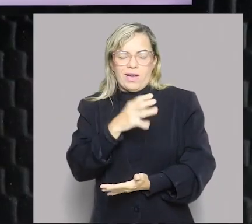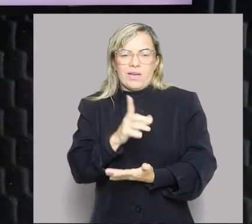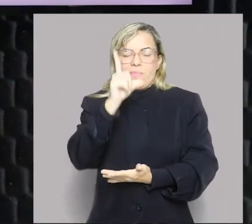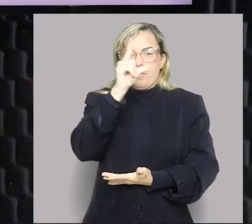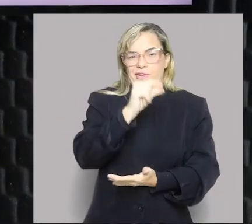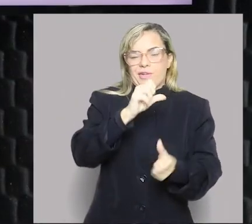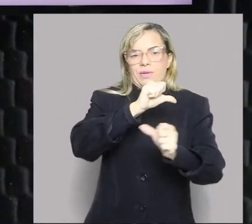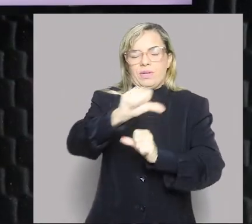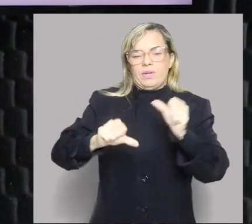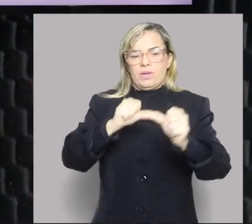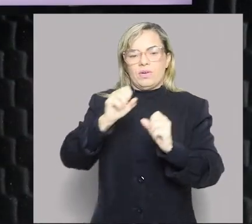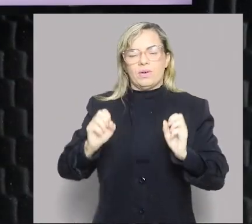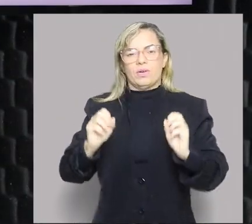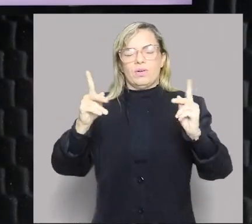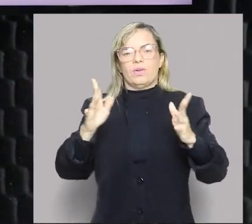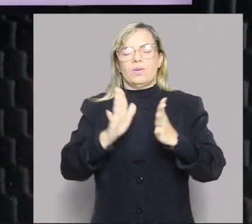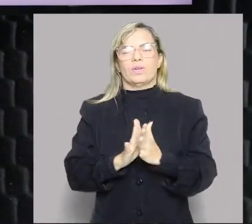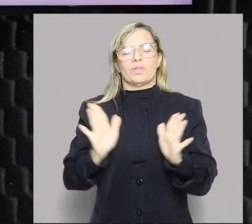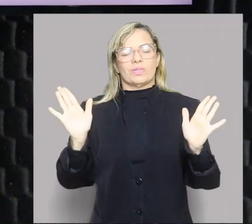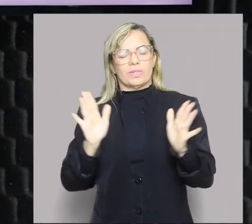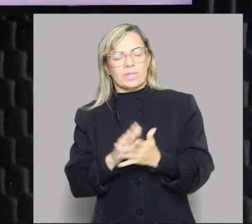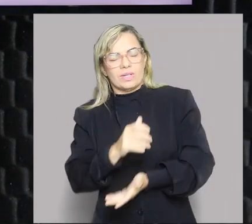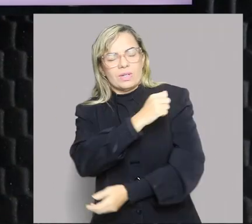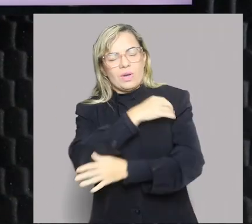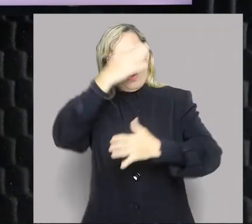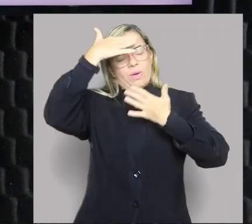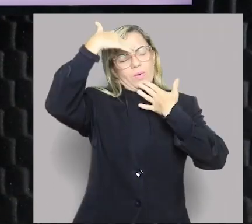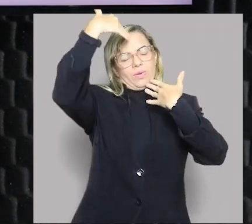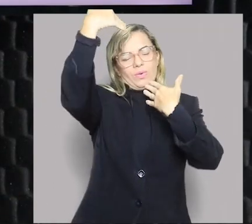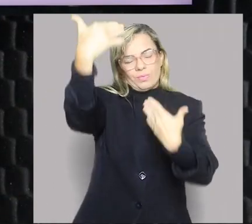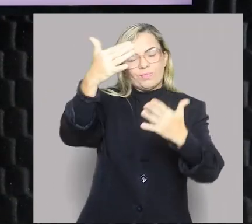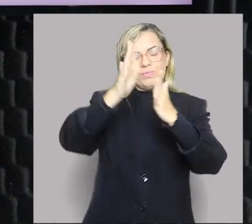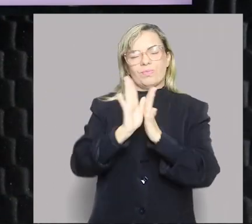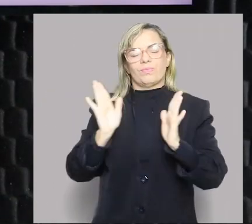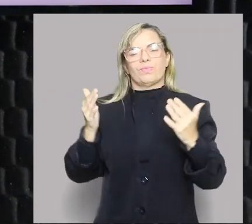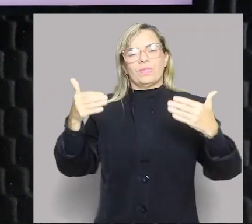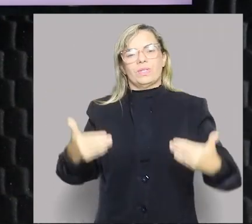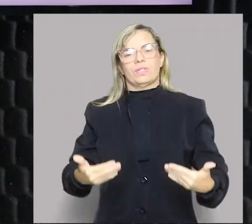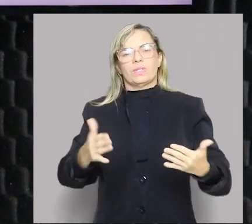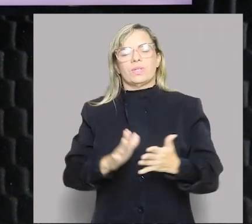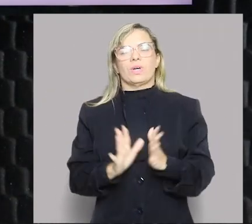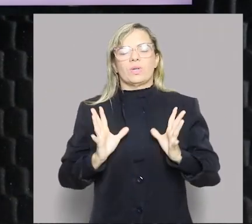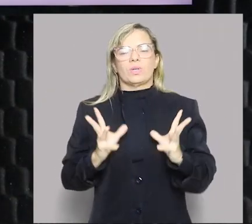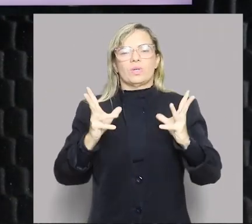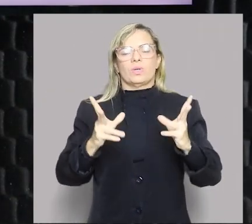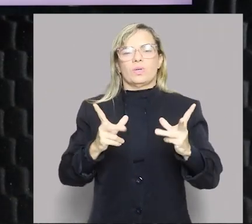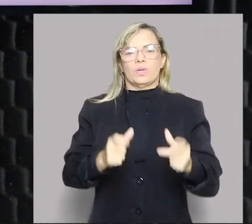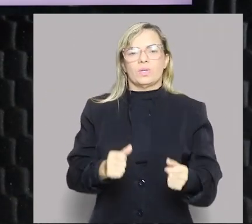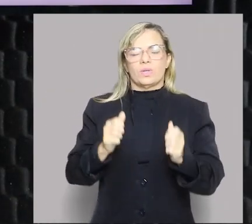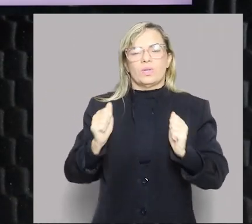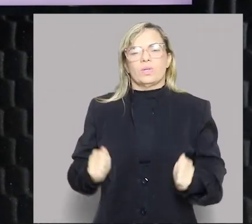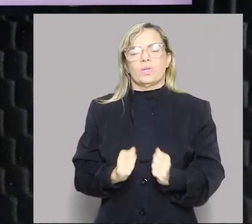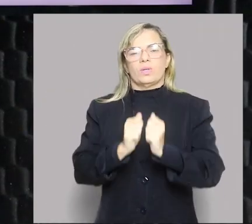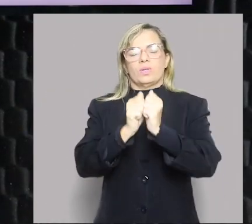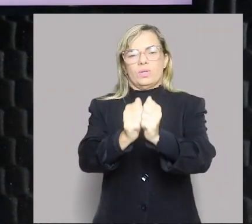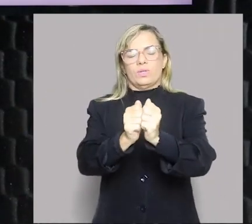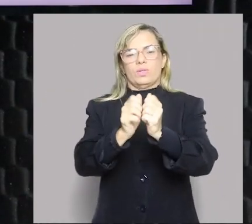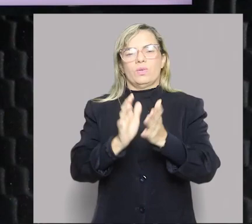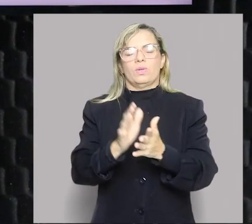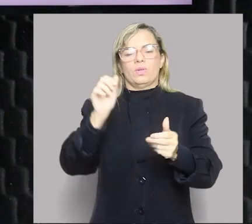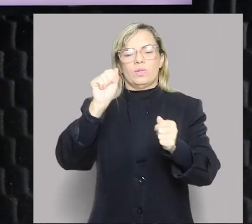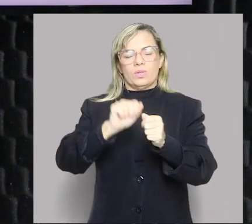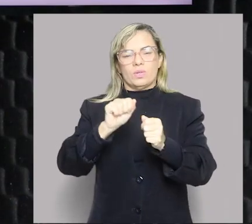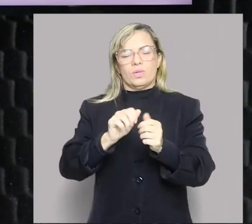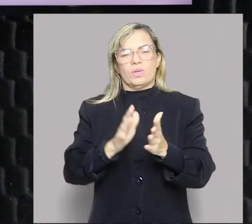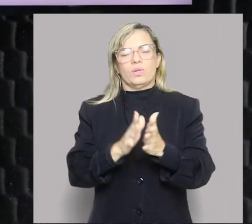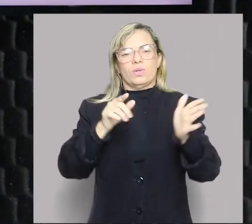mudança, ok? Turminha, muito obrigada pela atenção de vocês, por vocês acompanharem aí. Façam